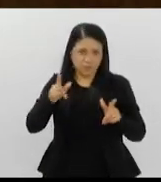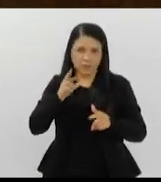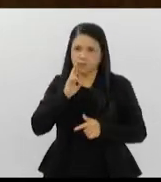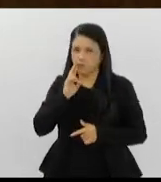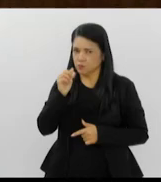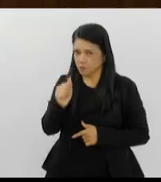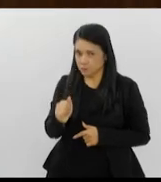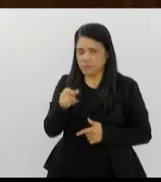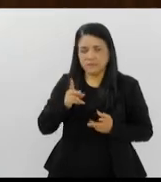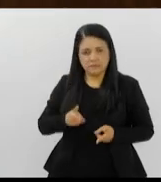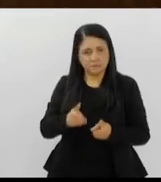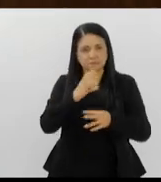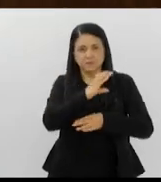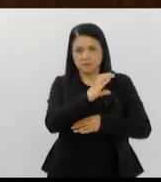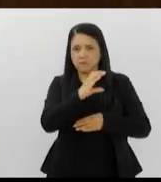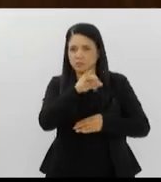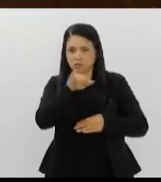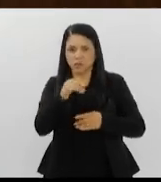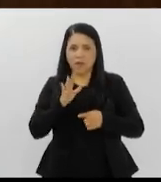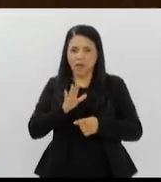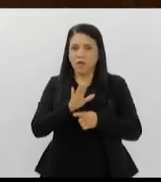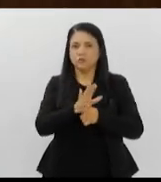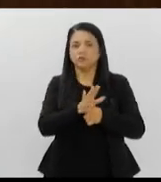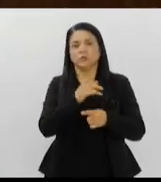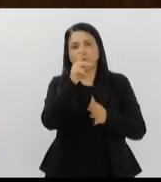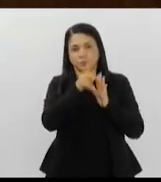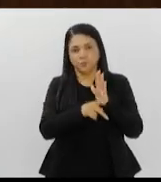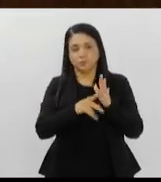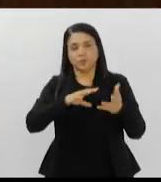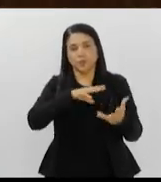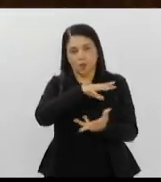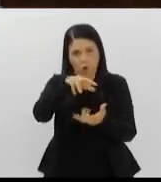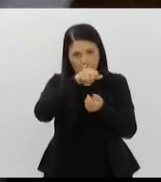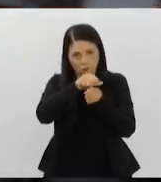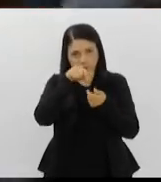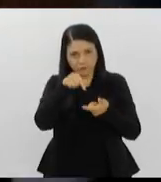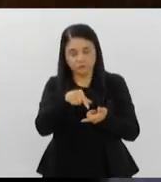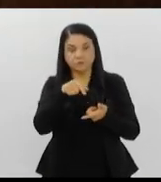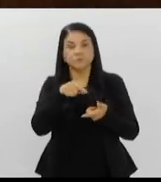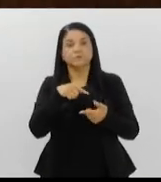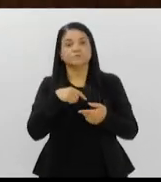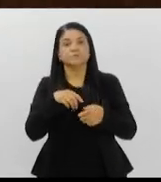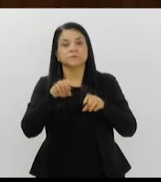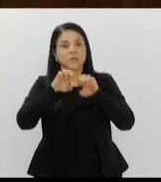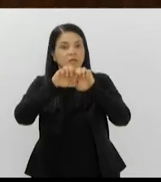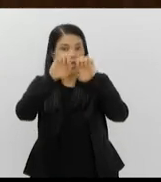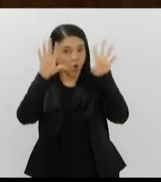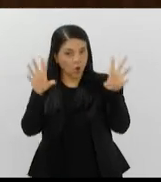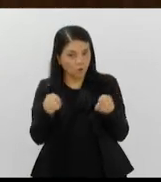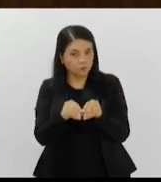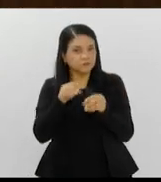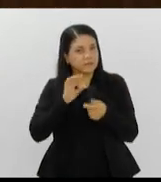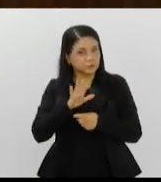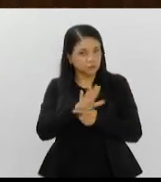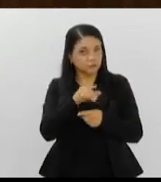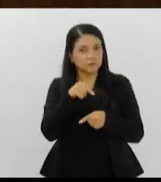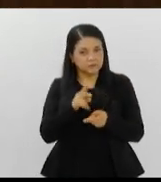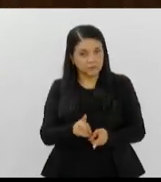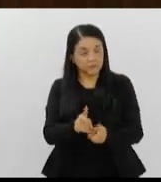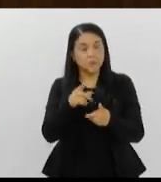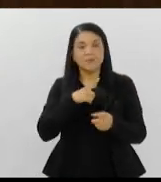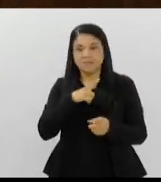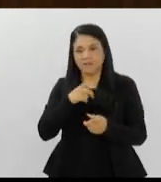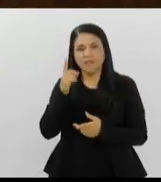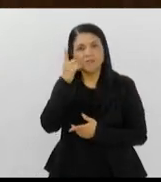sempre ajuda os projetos ecológicos, mas nós temos aqui, Tia Ju, deputados que não se dão conta,